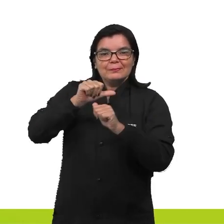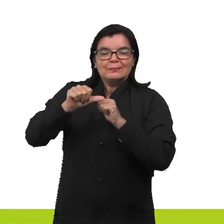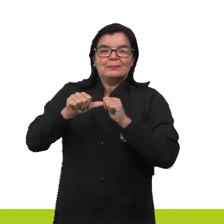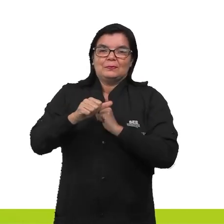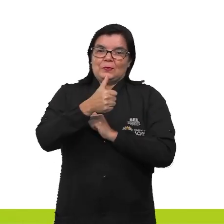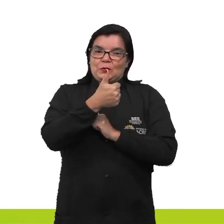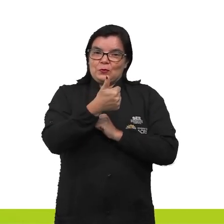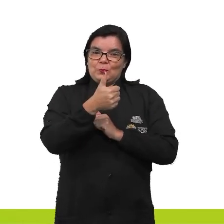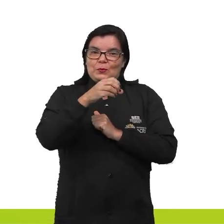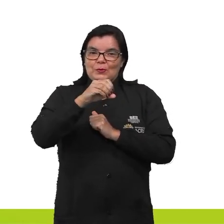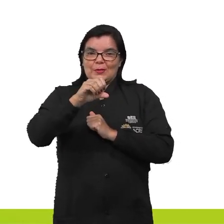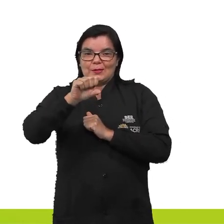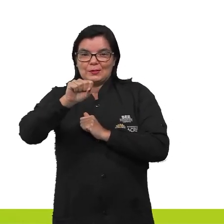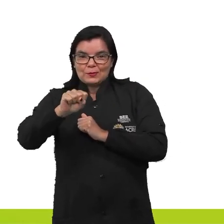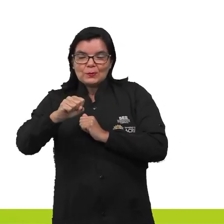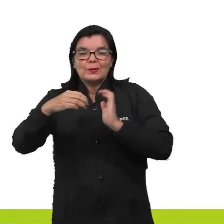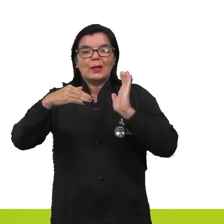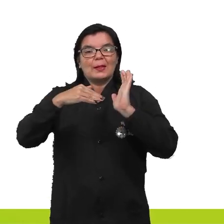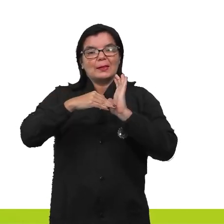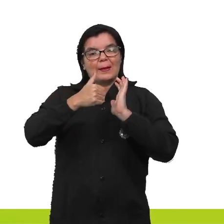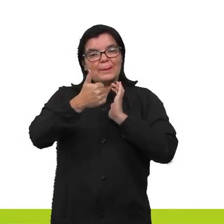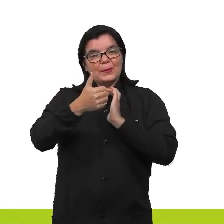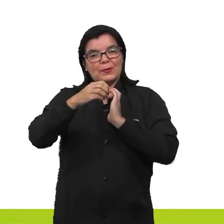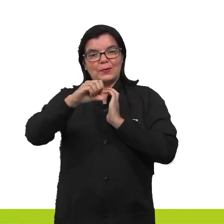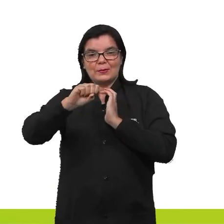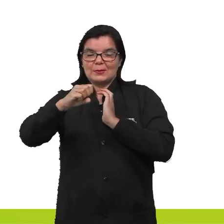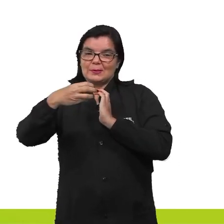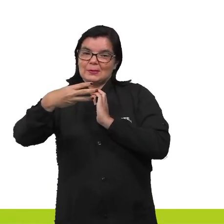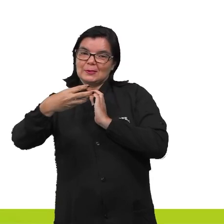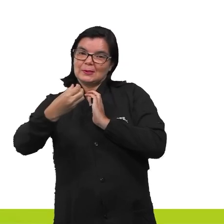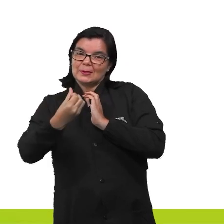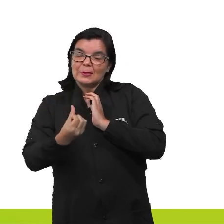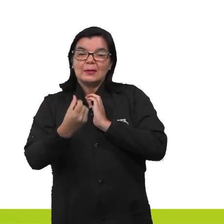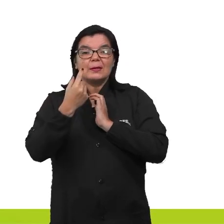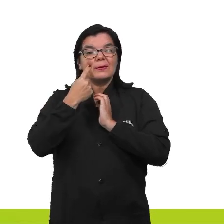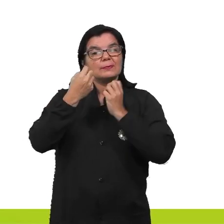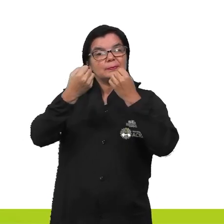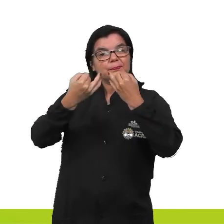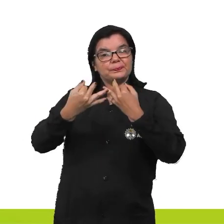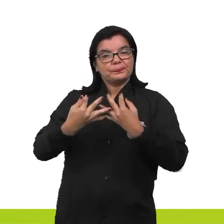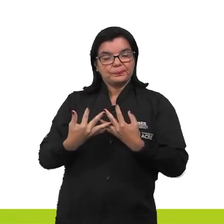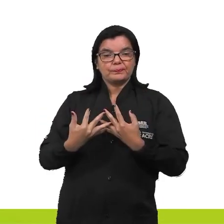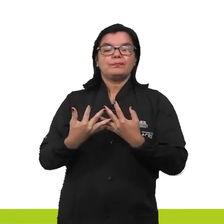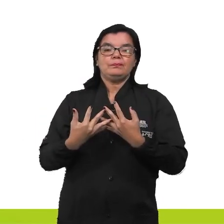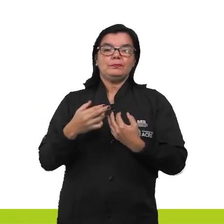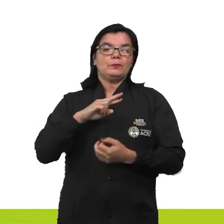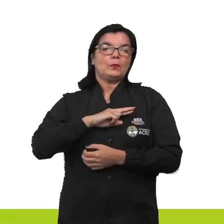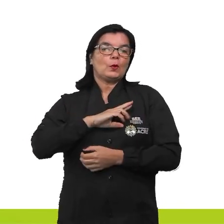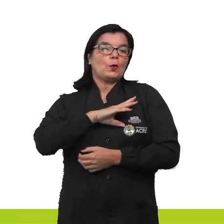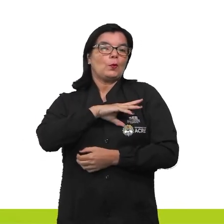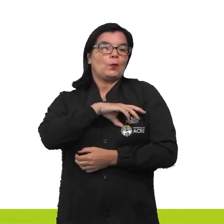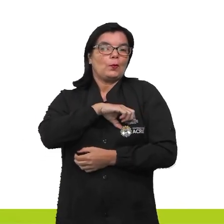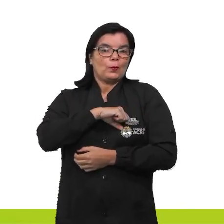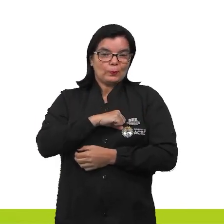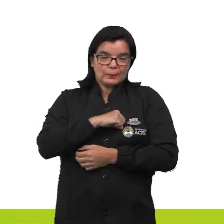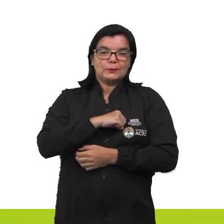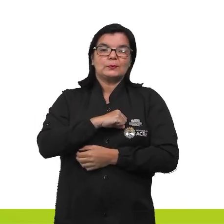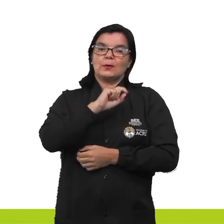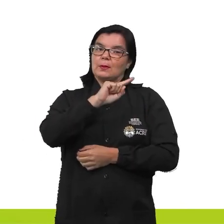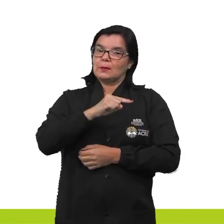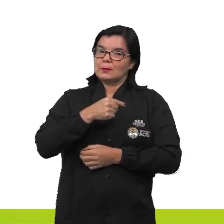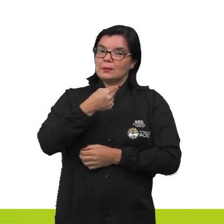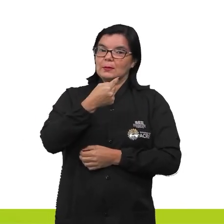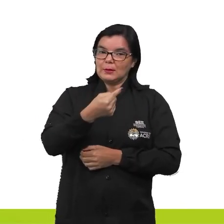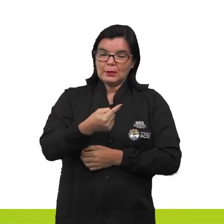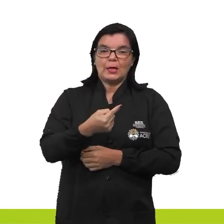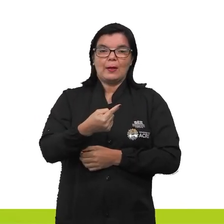de 1808 a 1836, porque nós vamos falar aí do romantismo e posteriormente